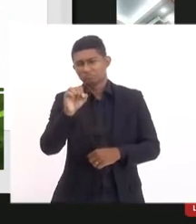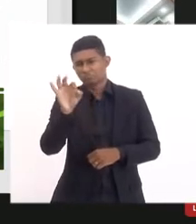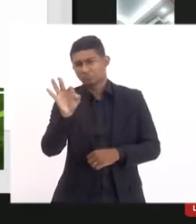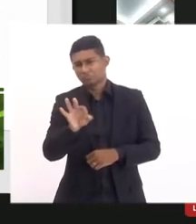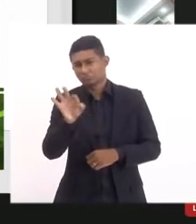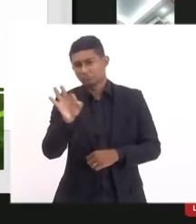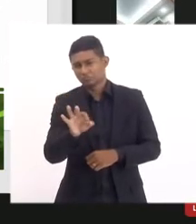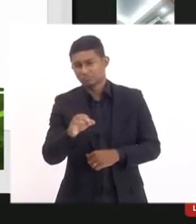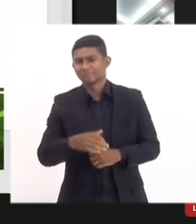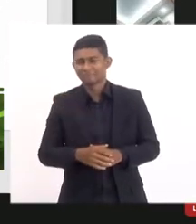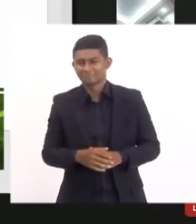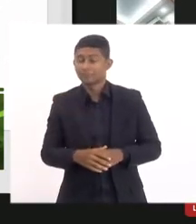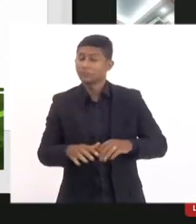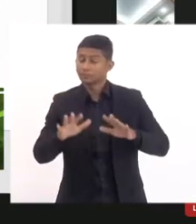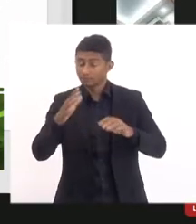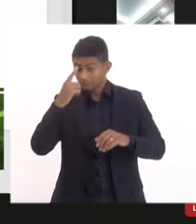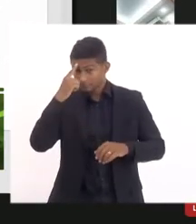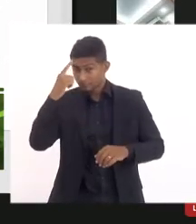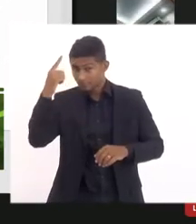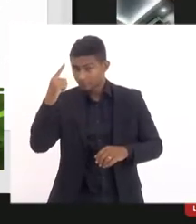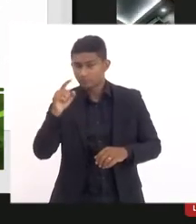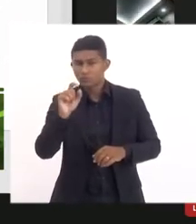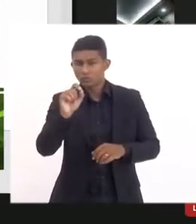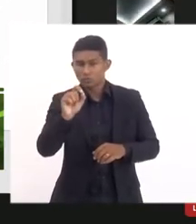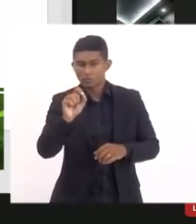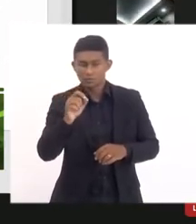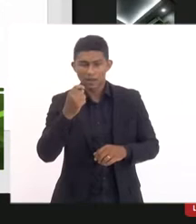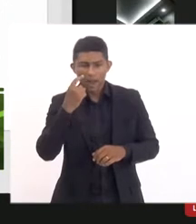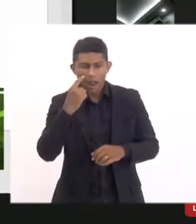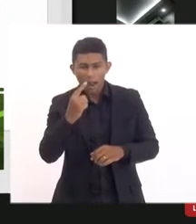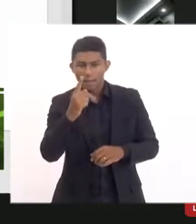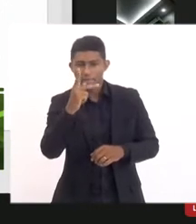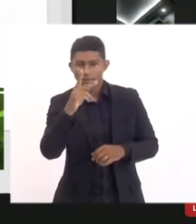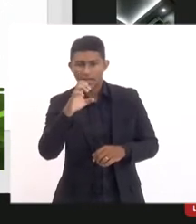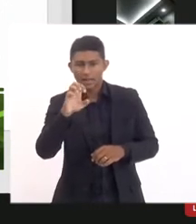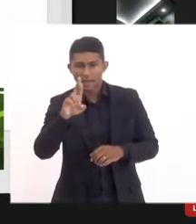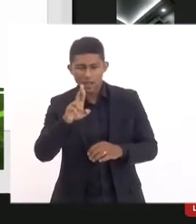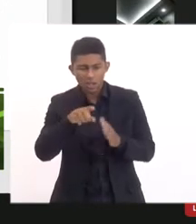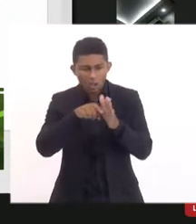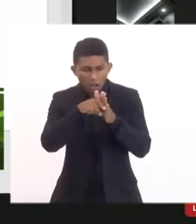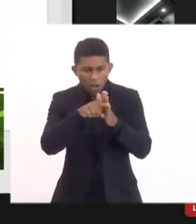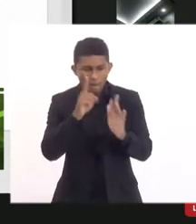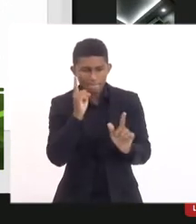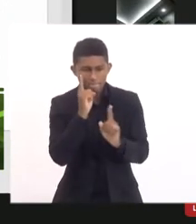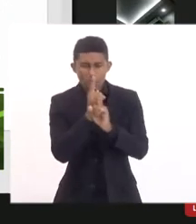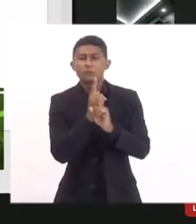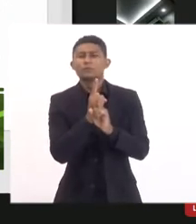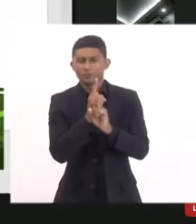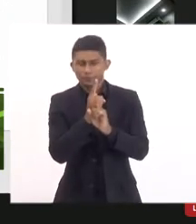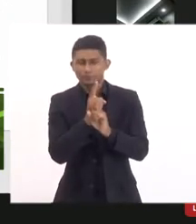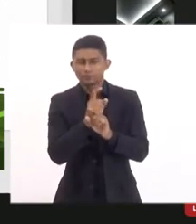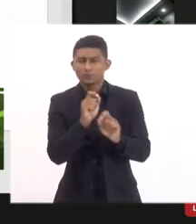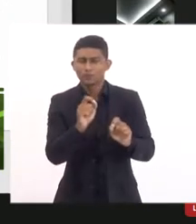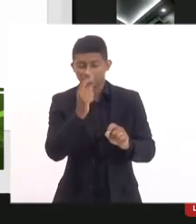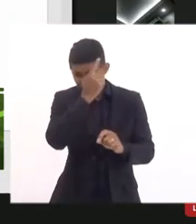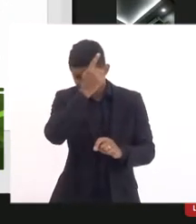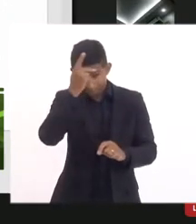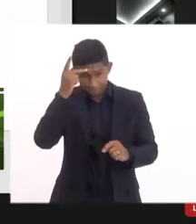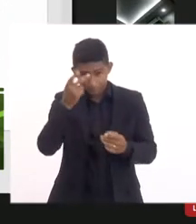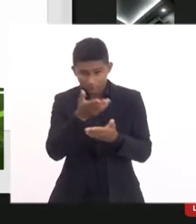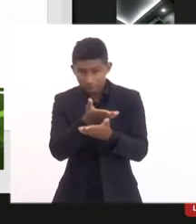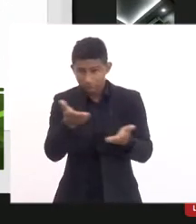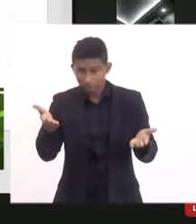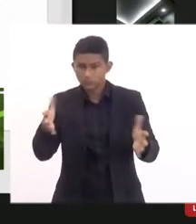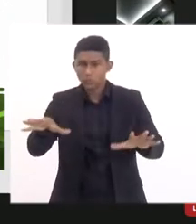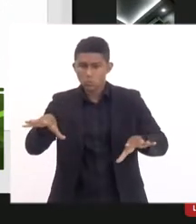a positividade, mas só lembrando que a positividade pelo PCR, o PCR ele pega especificamente aquelas pessoas que de fato estão